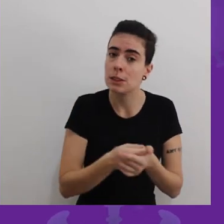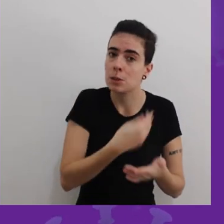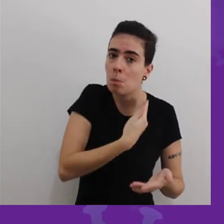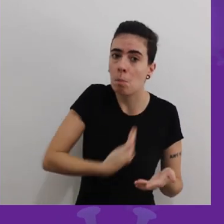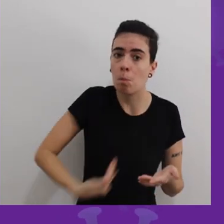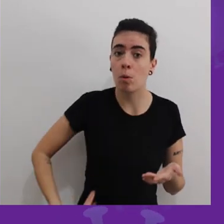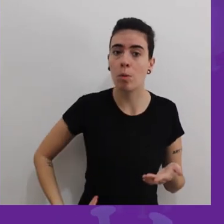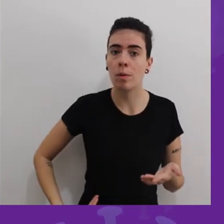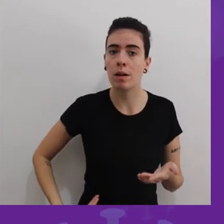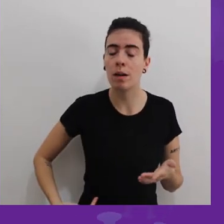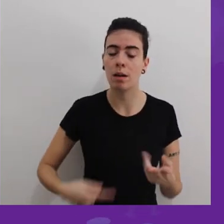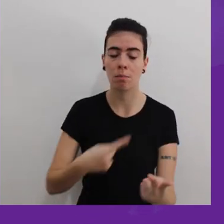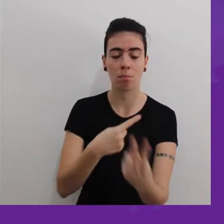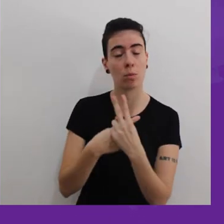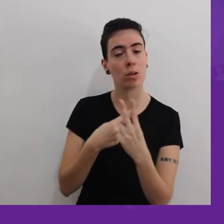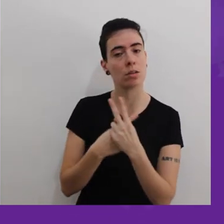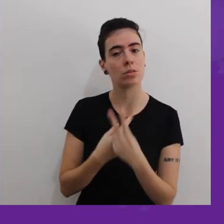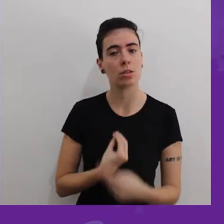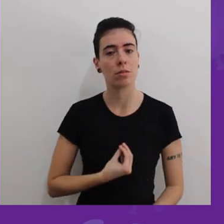e